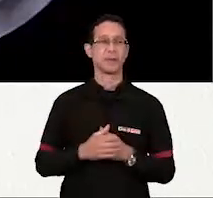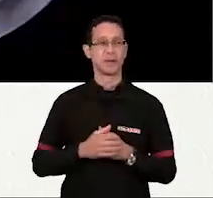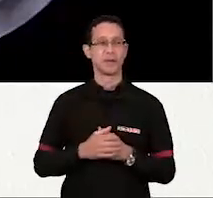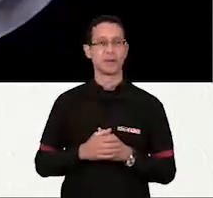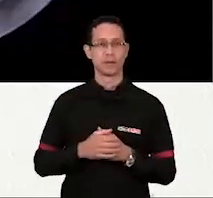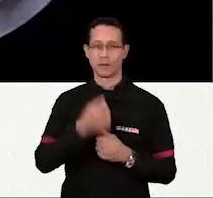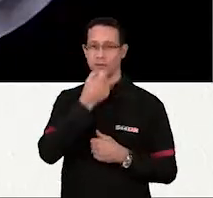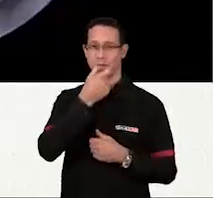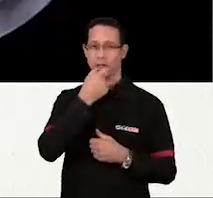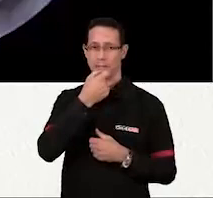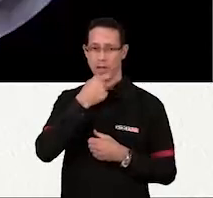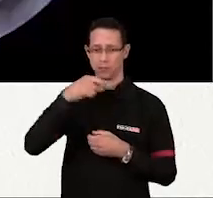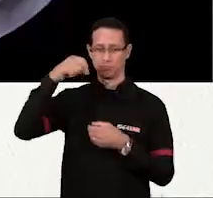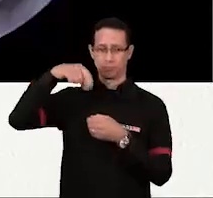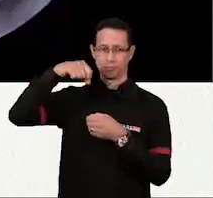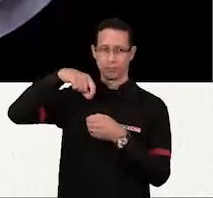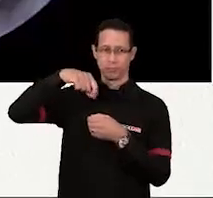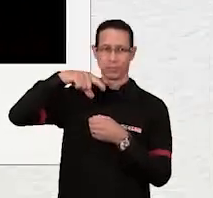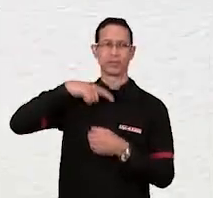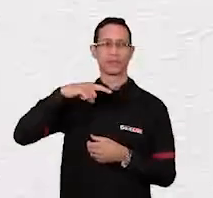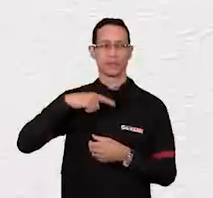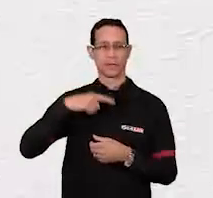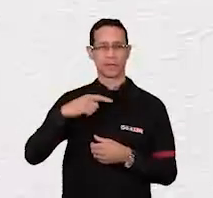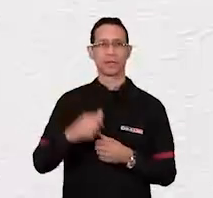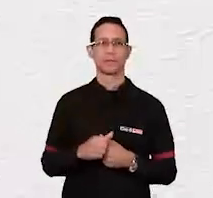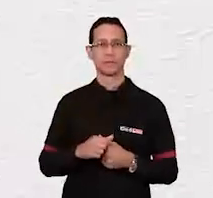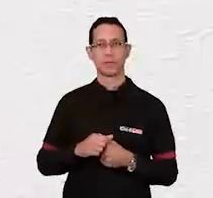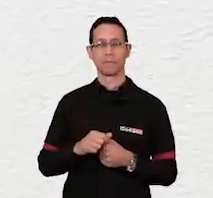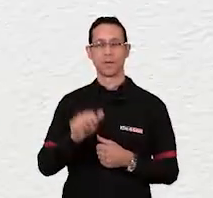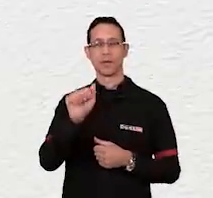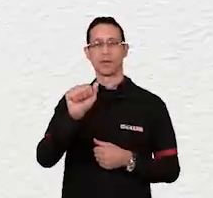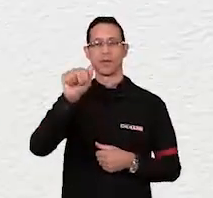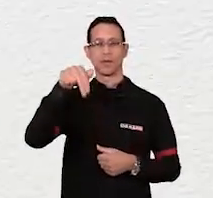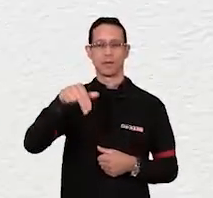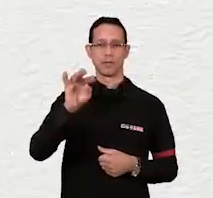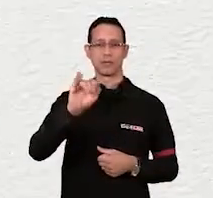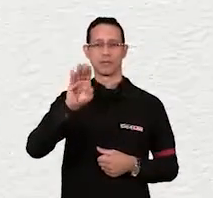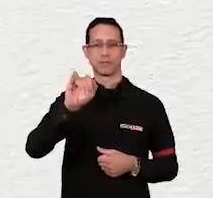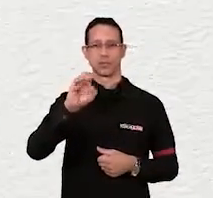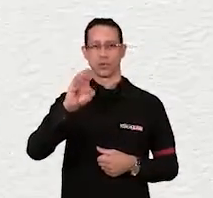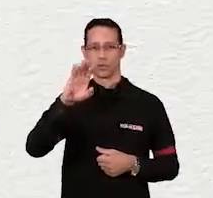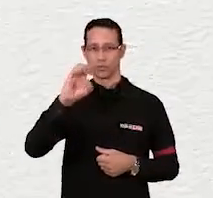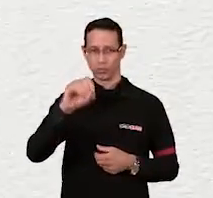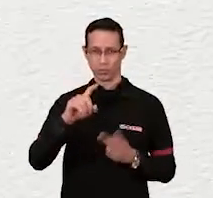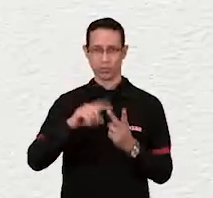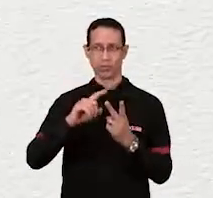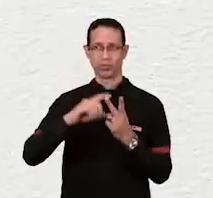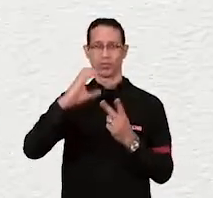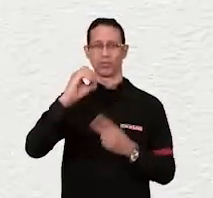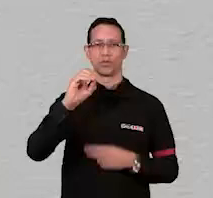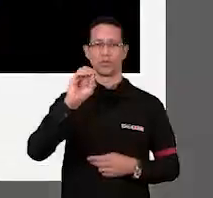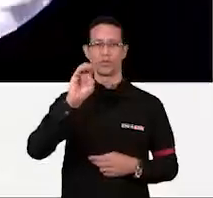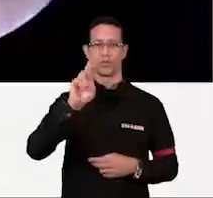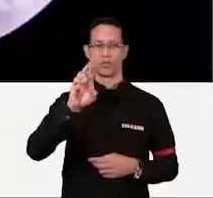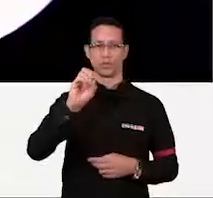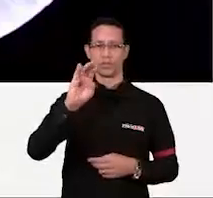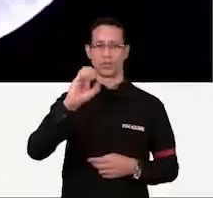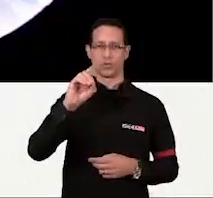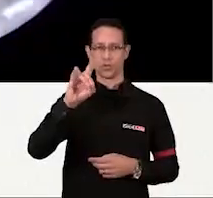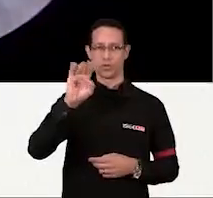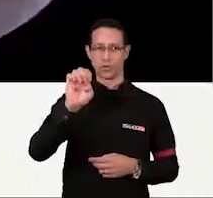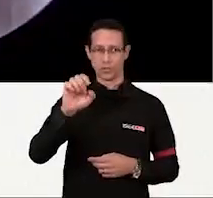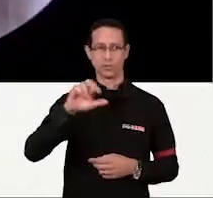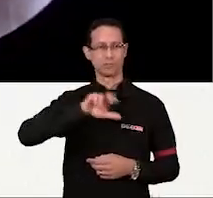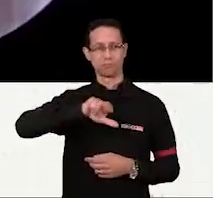a medicação composta de um antibiótico, de um corticoide em solução salina. Então, depois que você lavou,